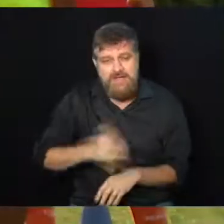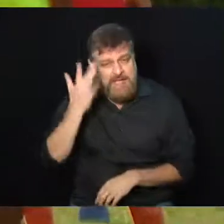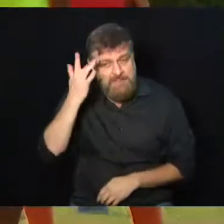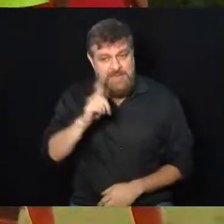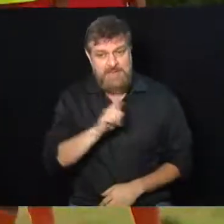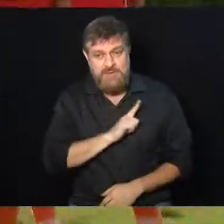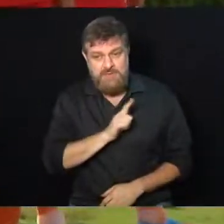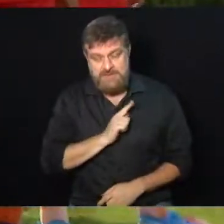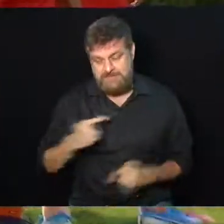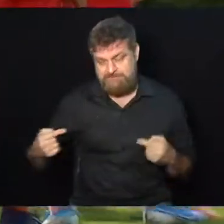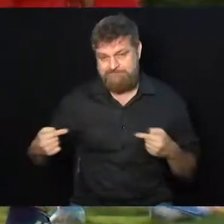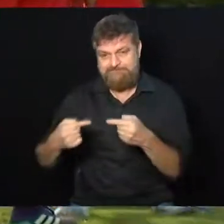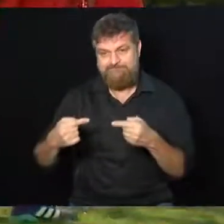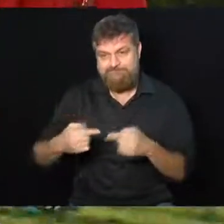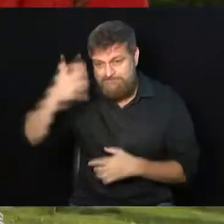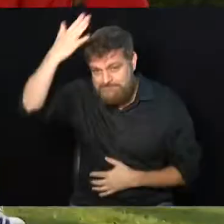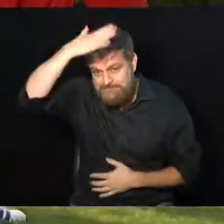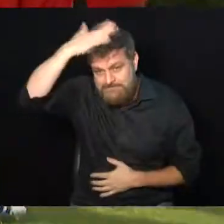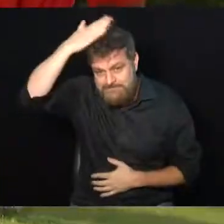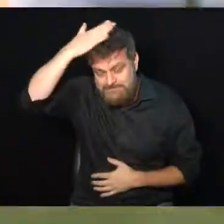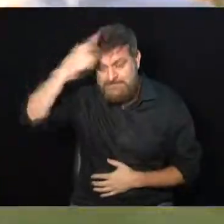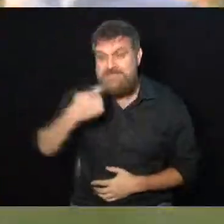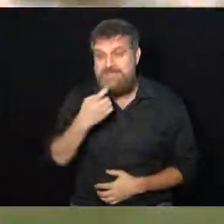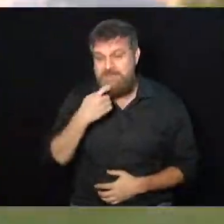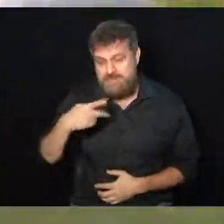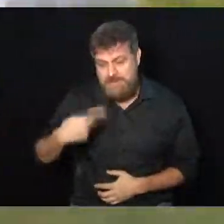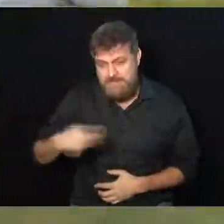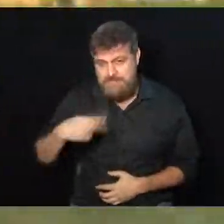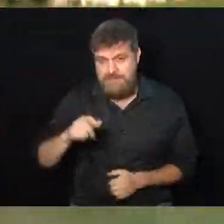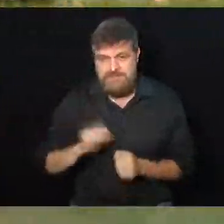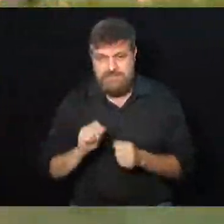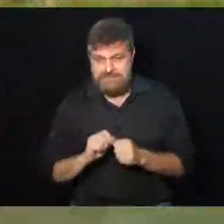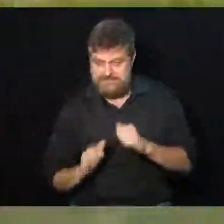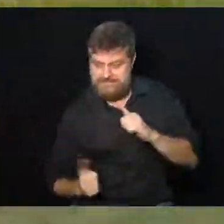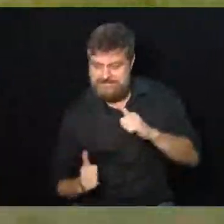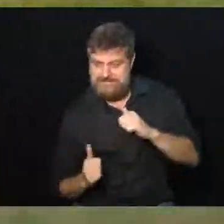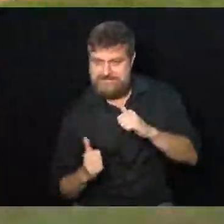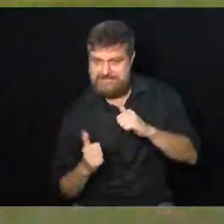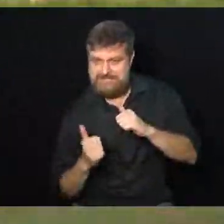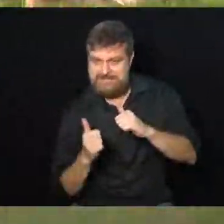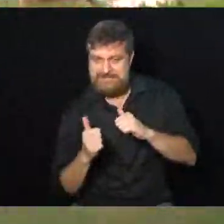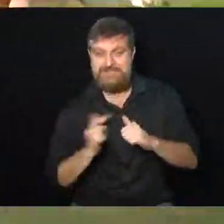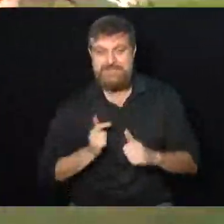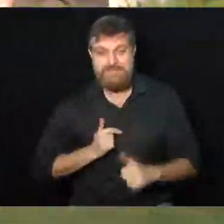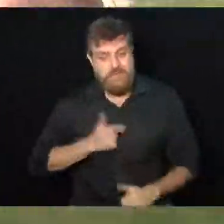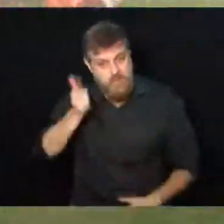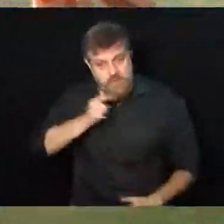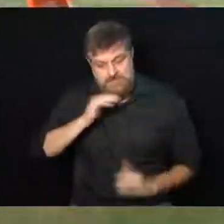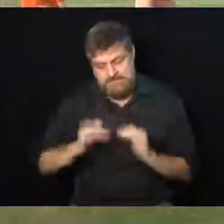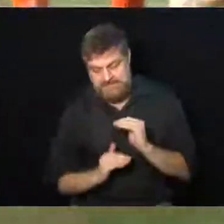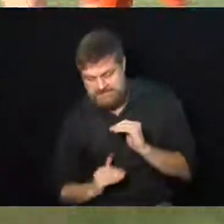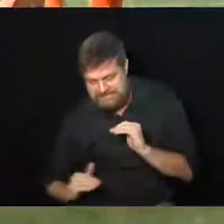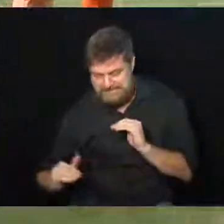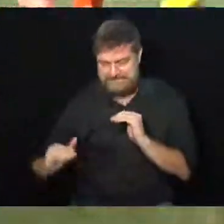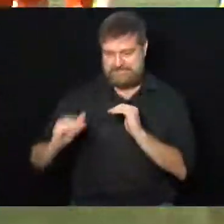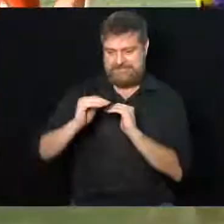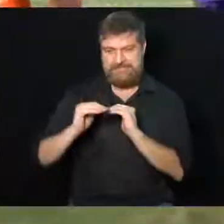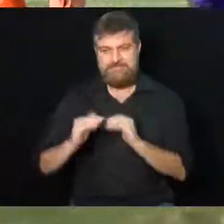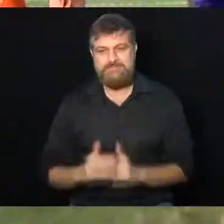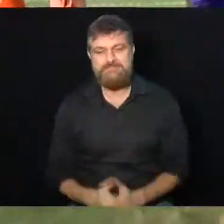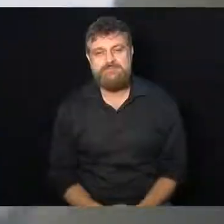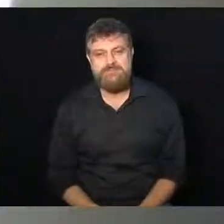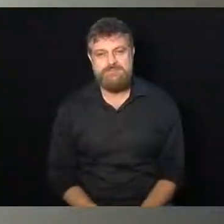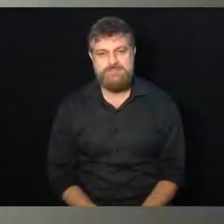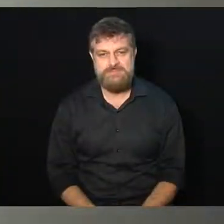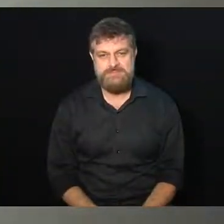Guarani enfrenta o Paraná no Estádio Brinco de Ouro para embalar na Série B e tentar sair da zona de rebaixamento.